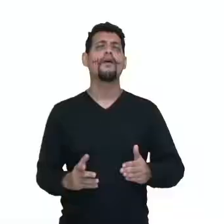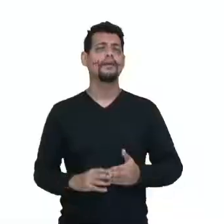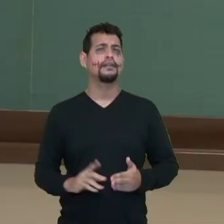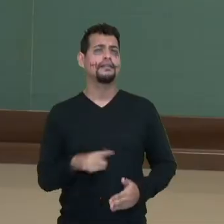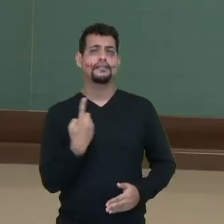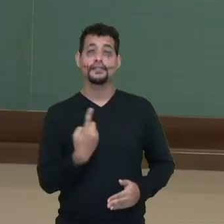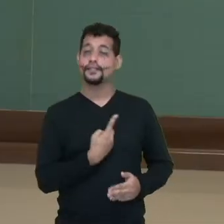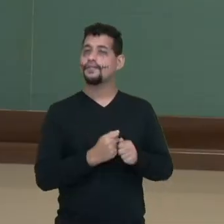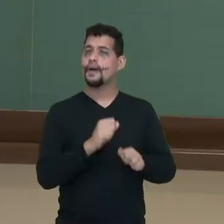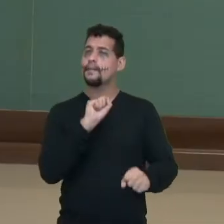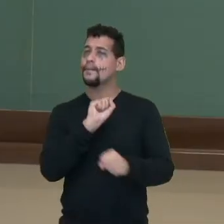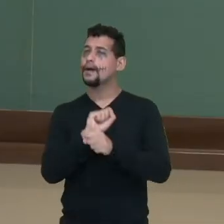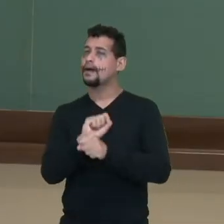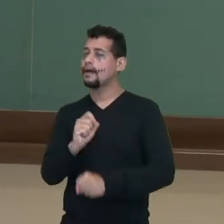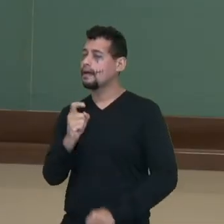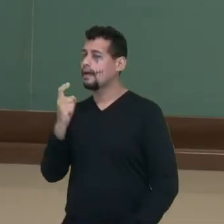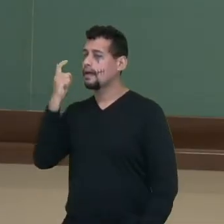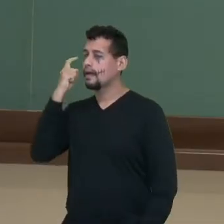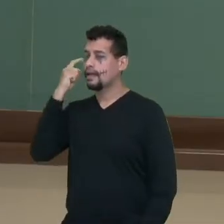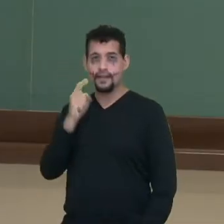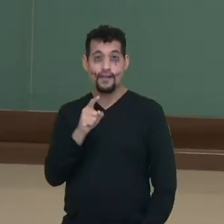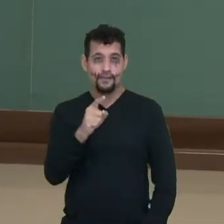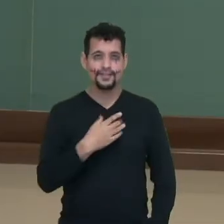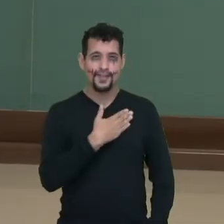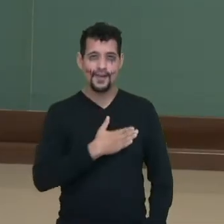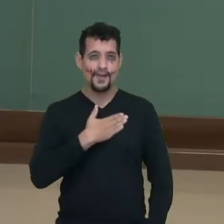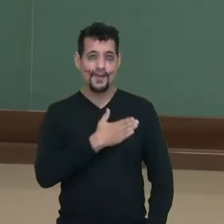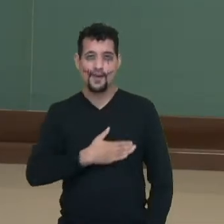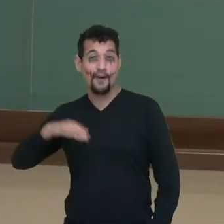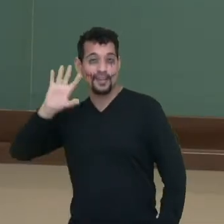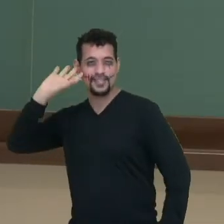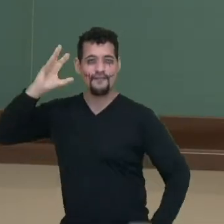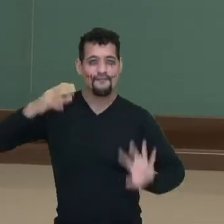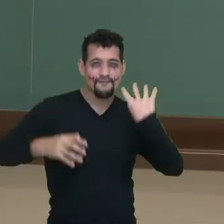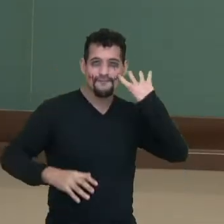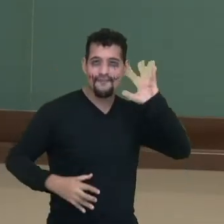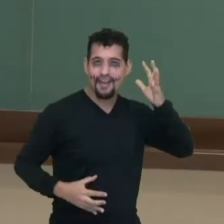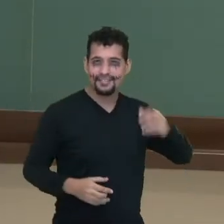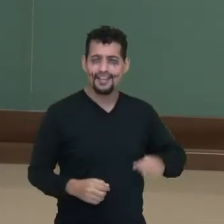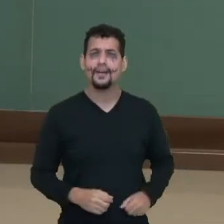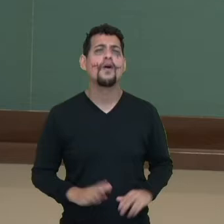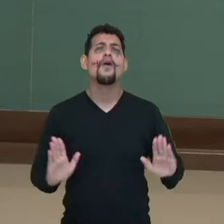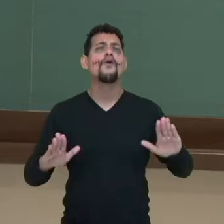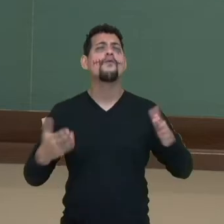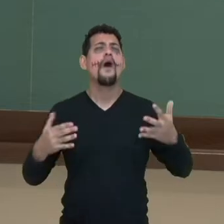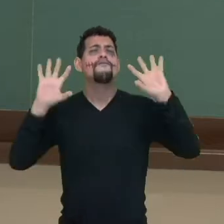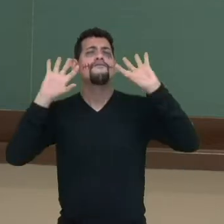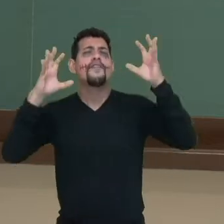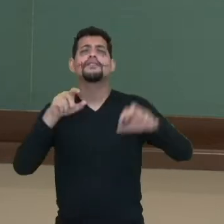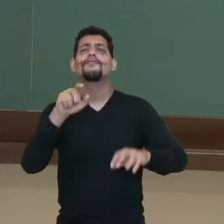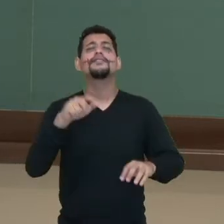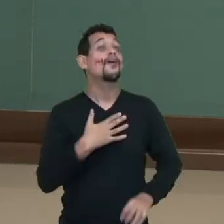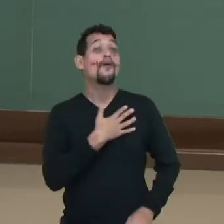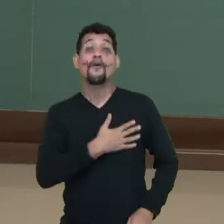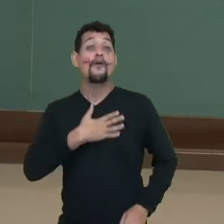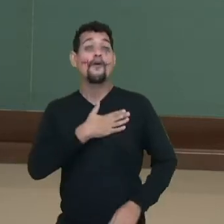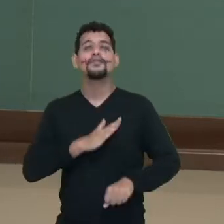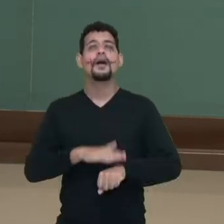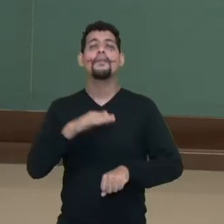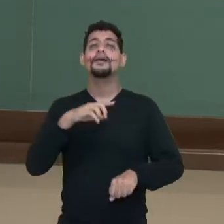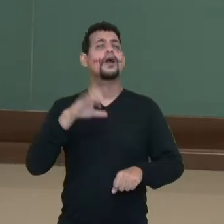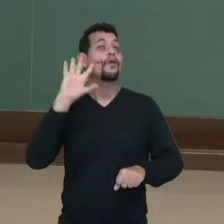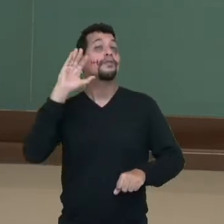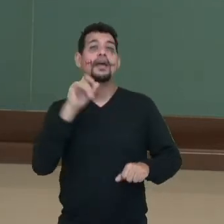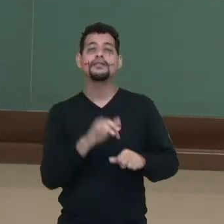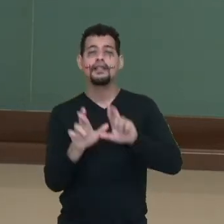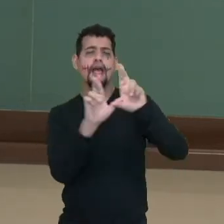a reflexionar. ¿Te gustan las fiestas? ¿Qué fiestas populares se celebram en la região